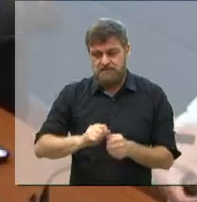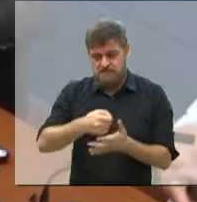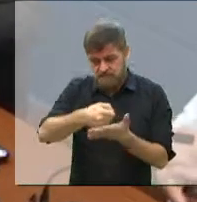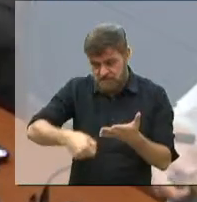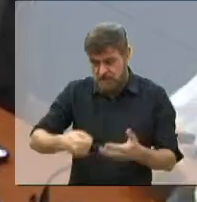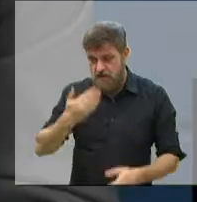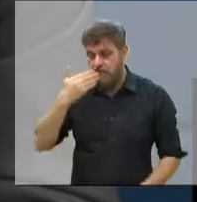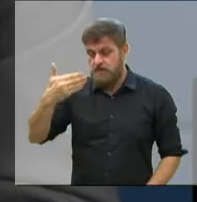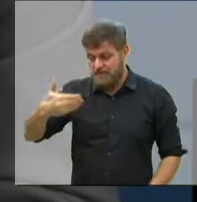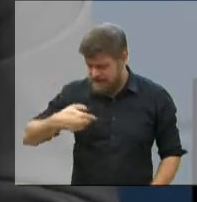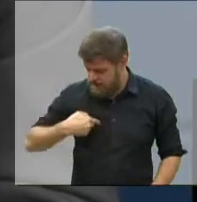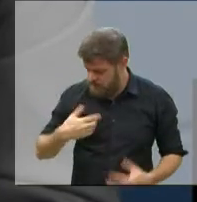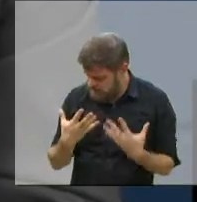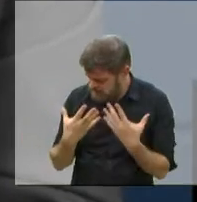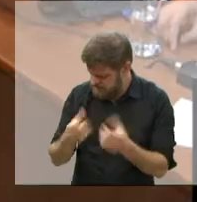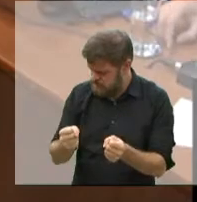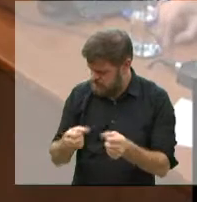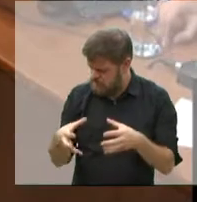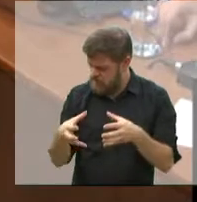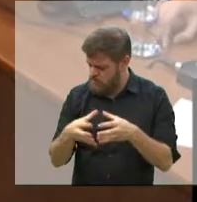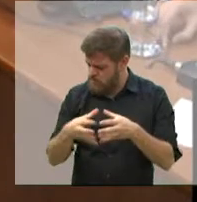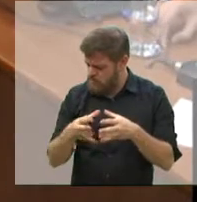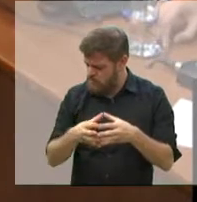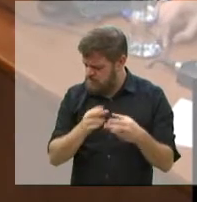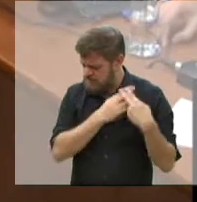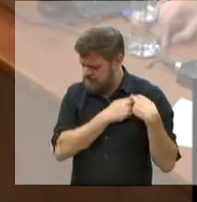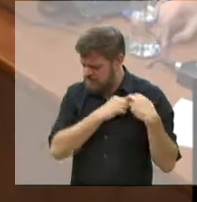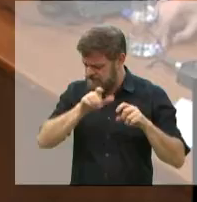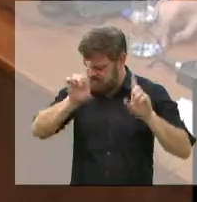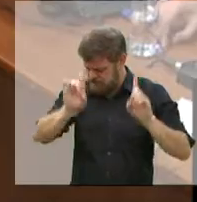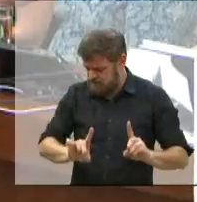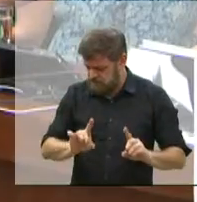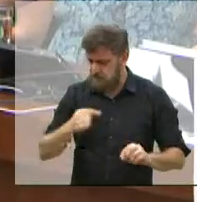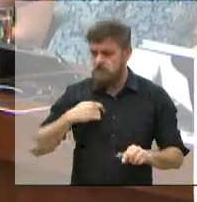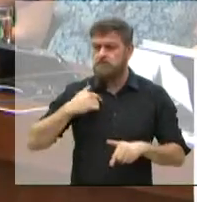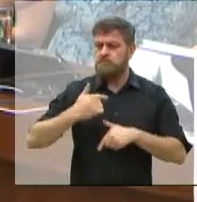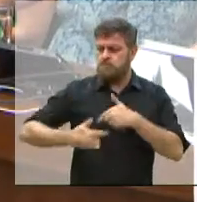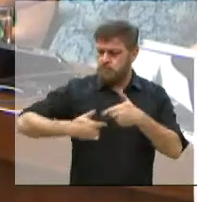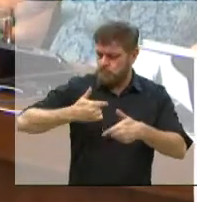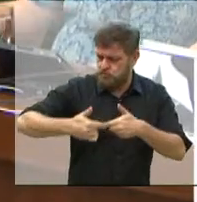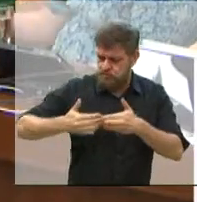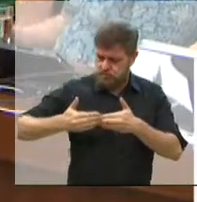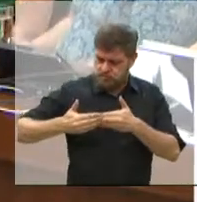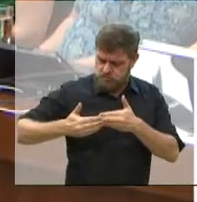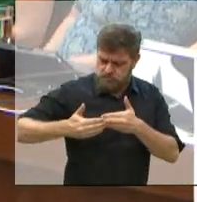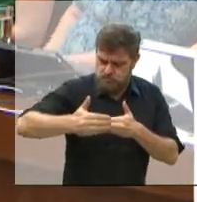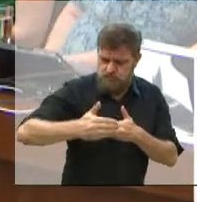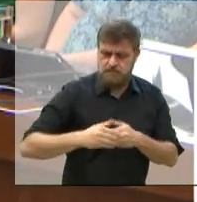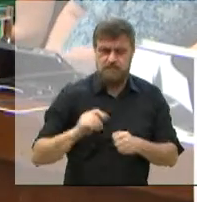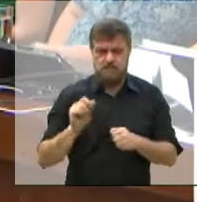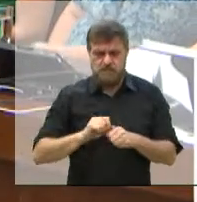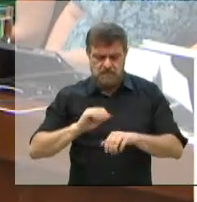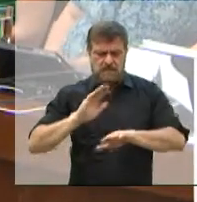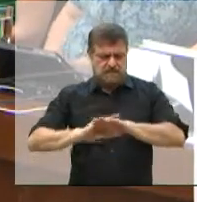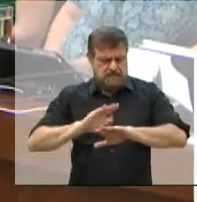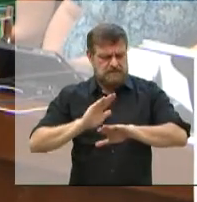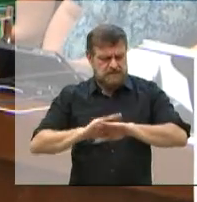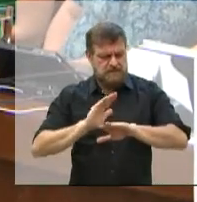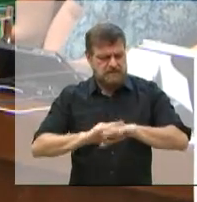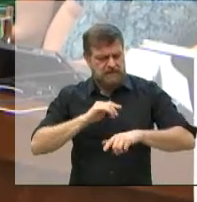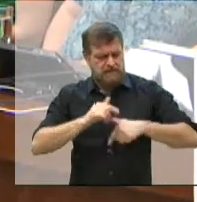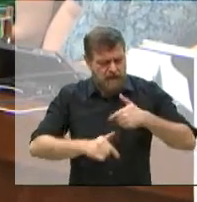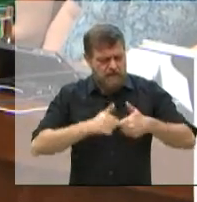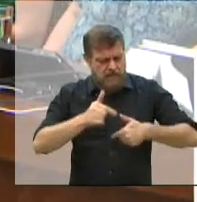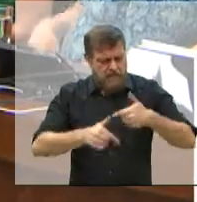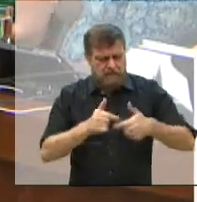eu aqui na Câmara. Eu comecei a trabalhar, desenvolver o meu trabalho. E